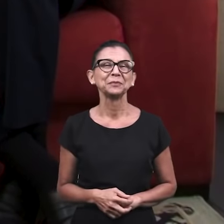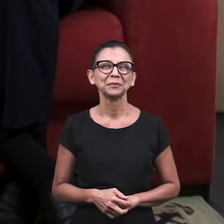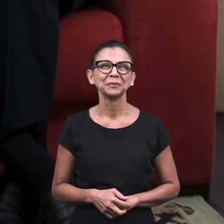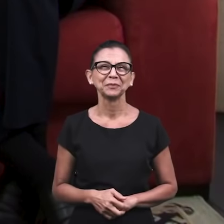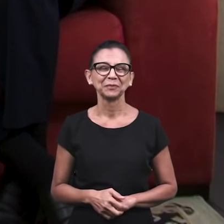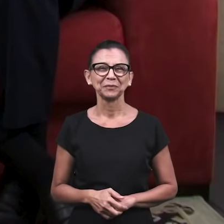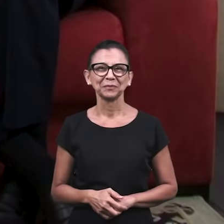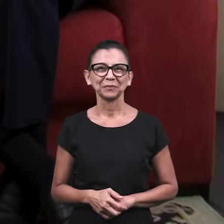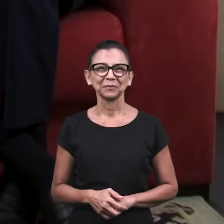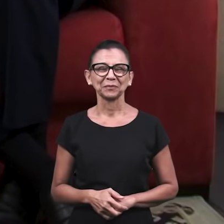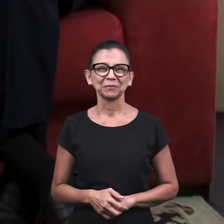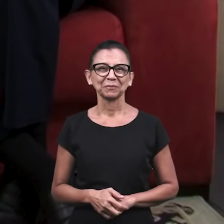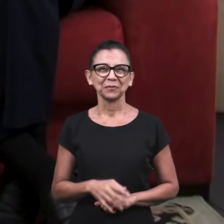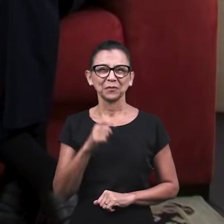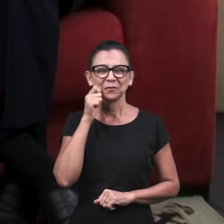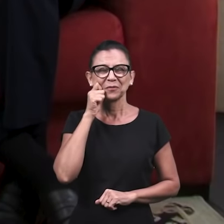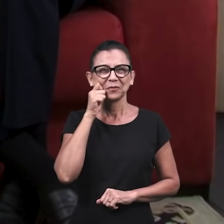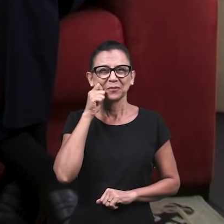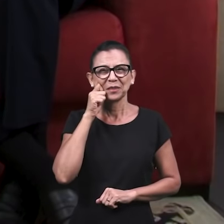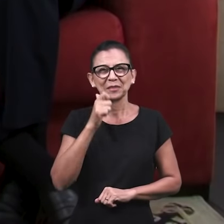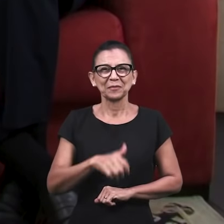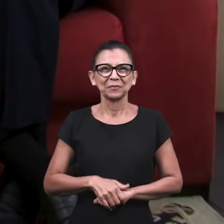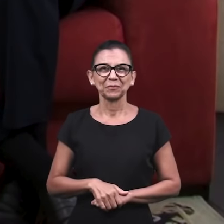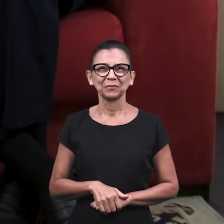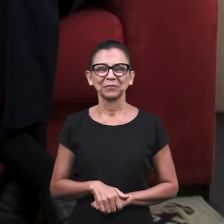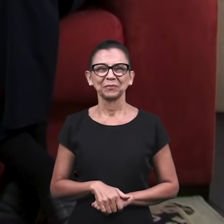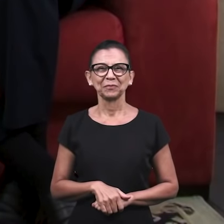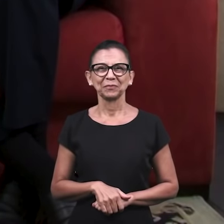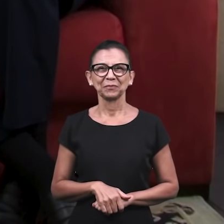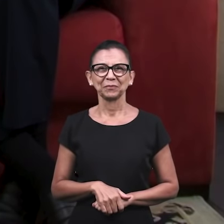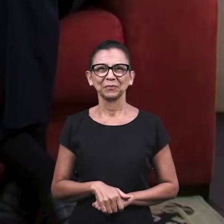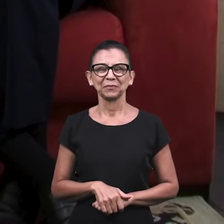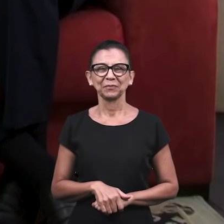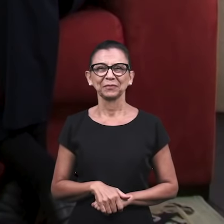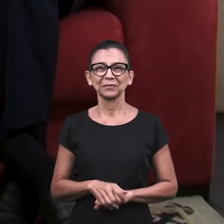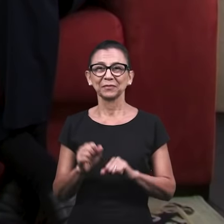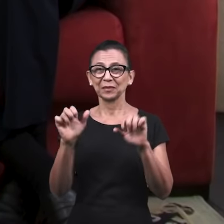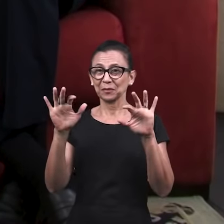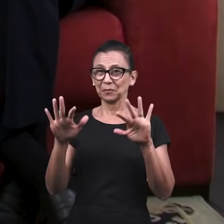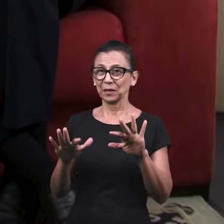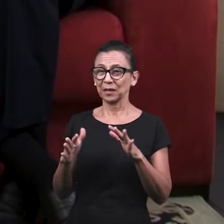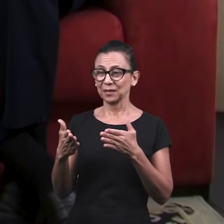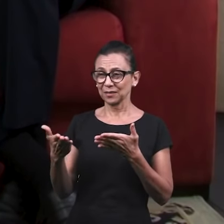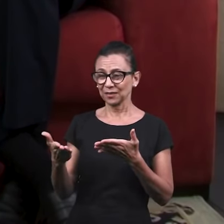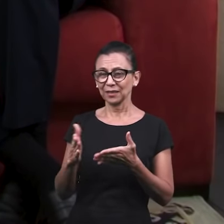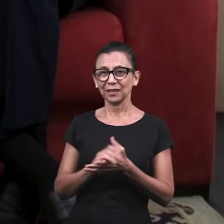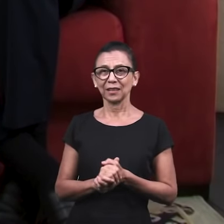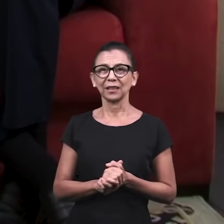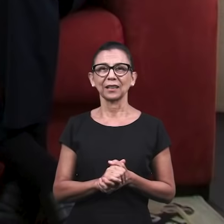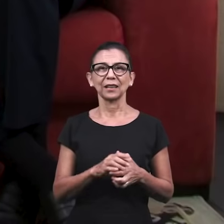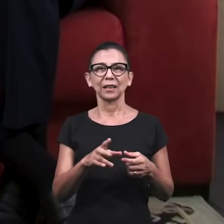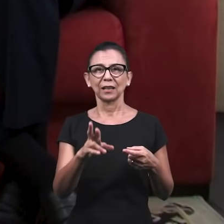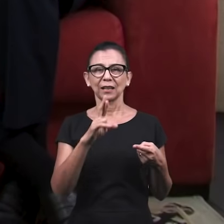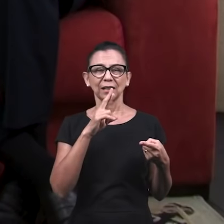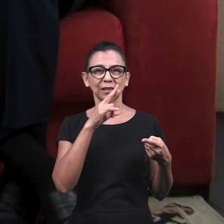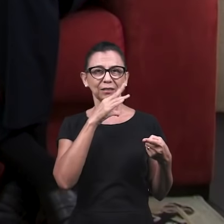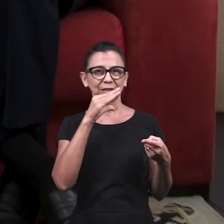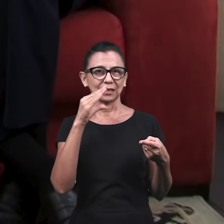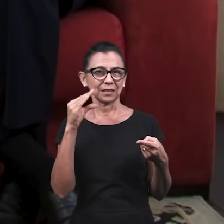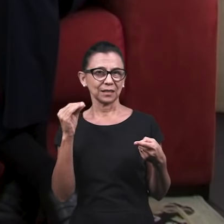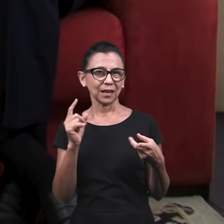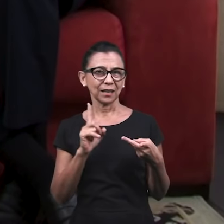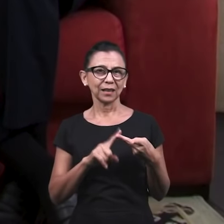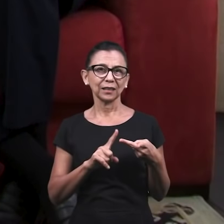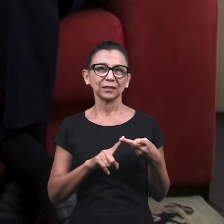não cansamos de glorificar o nome do Senhor, de ver um trabalho desses, né? A resposta da adolescente, Maria